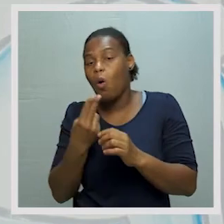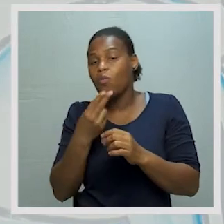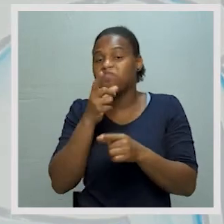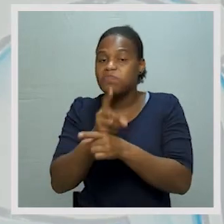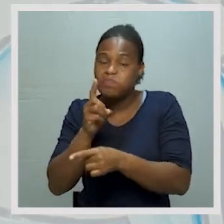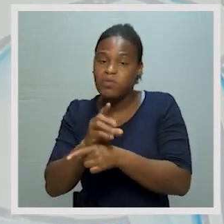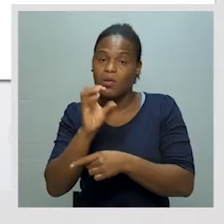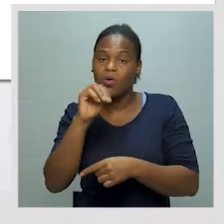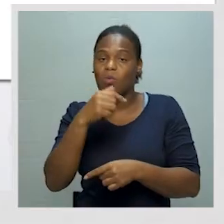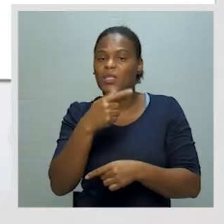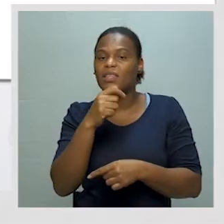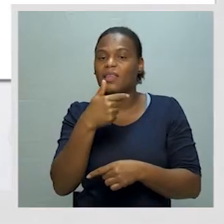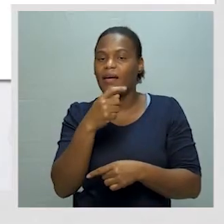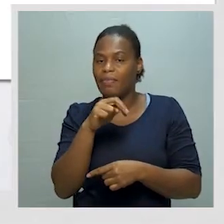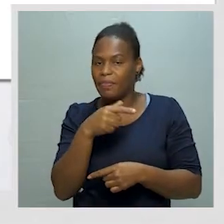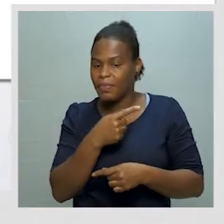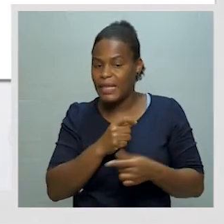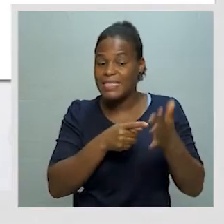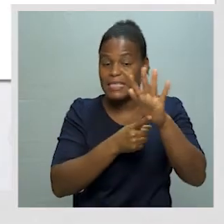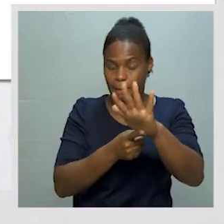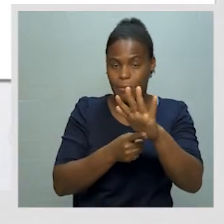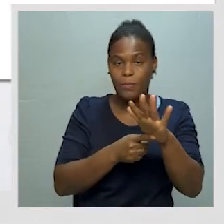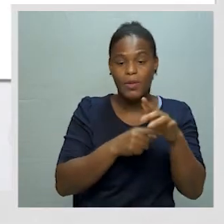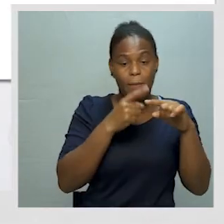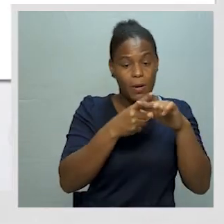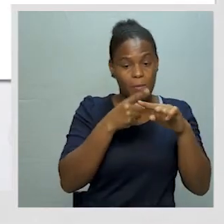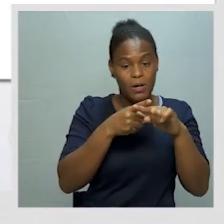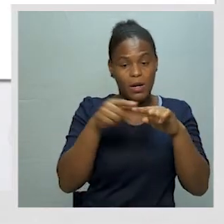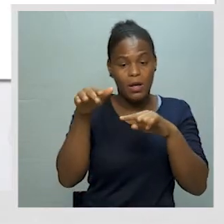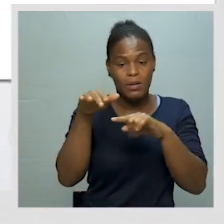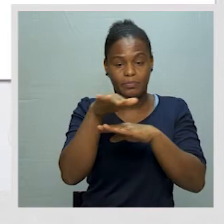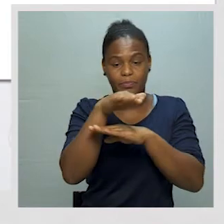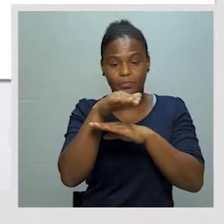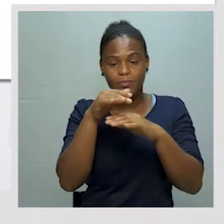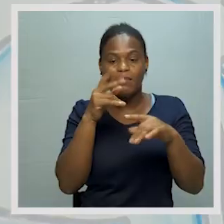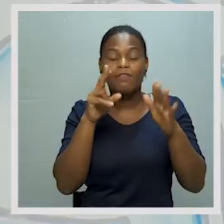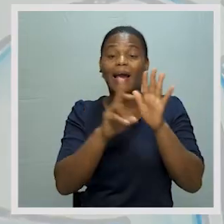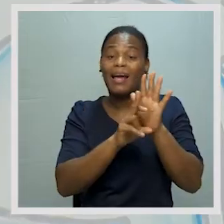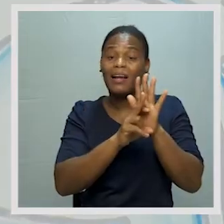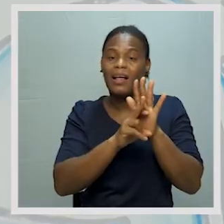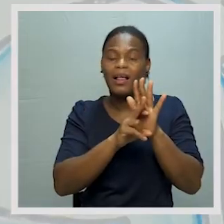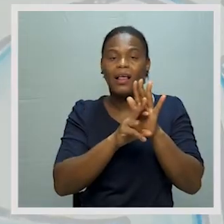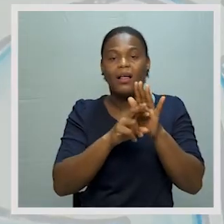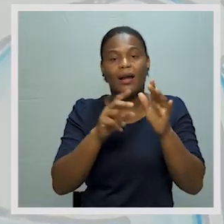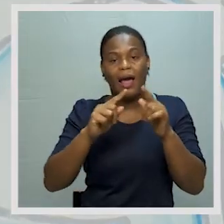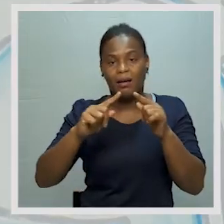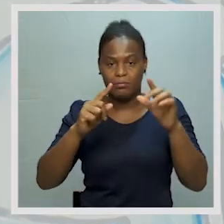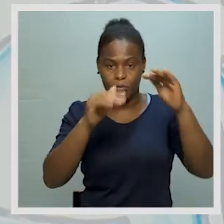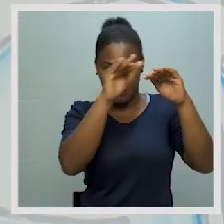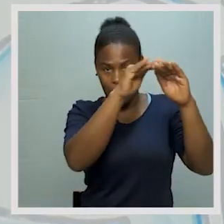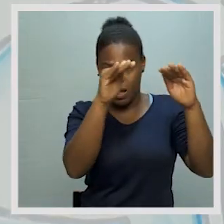Por exemplo, multiplicando o denominador por esse, fazendo a regra de 3 simples,